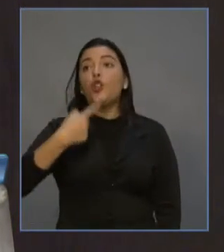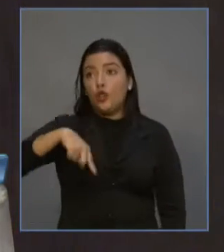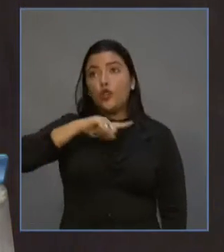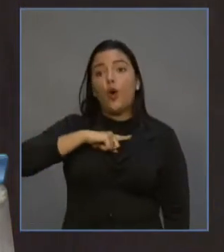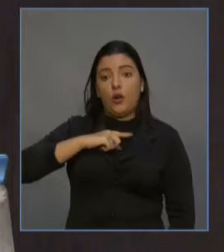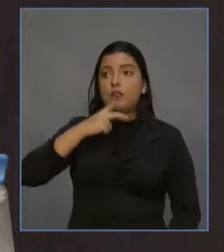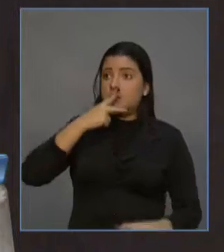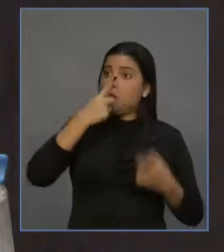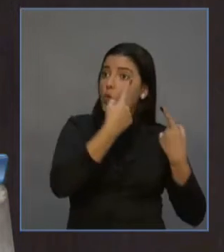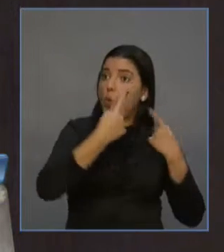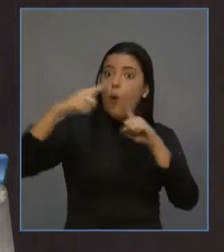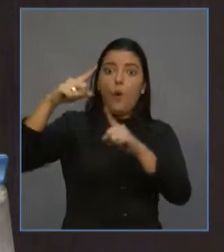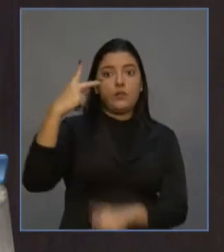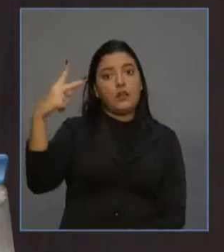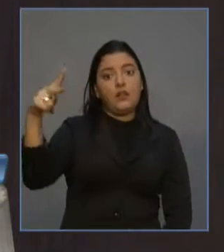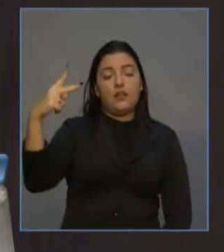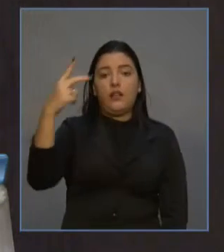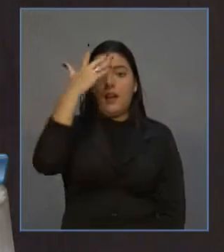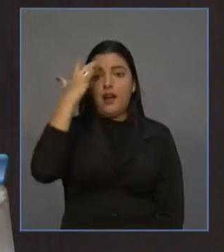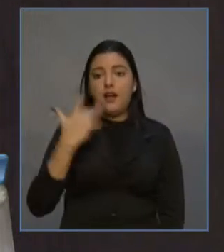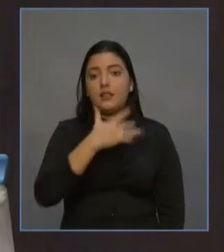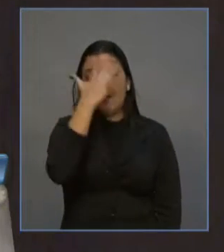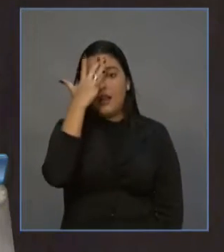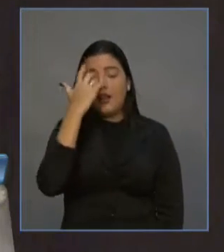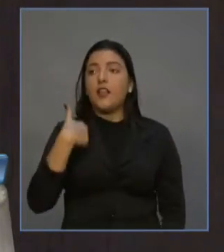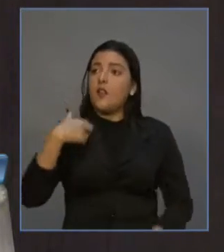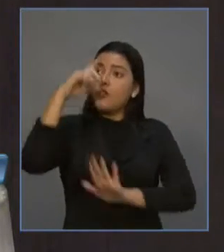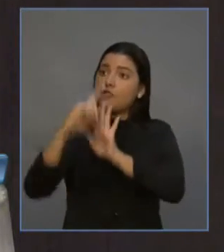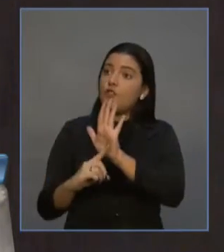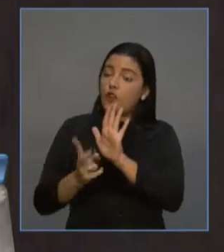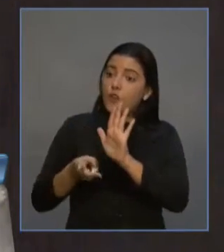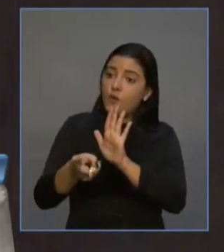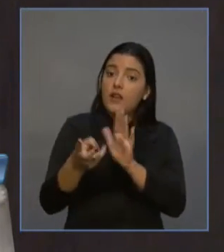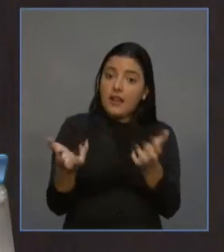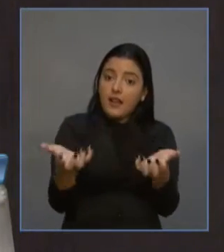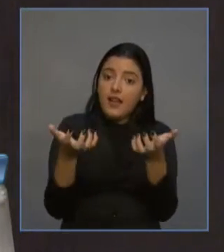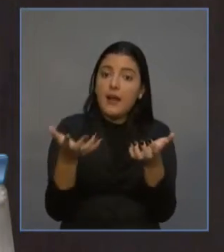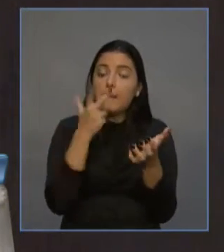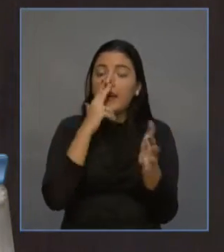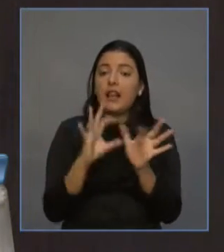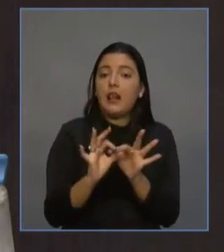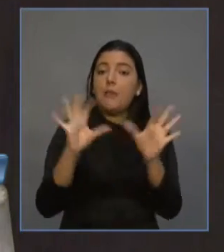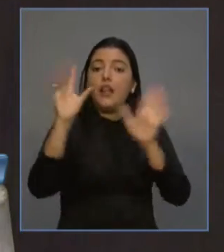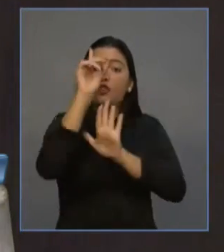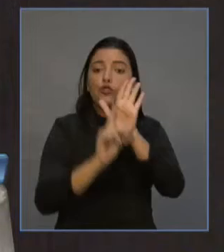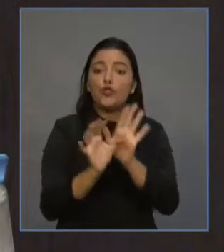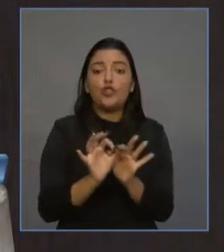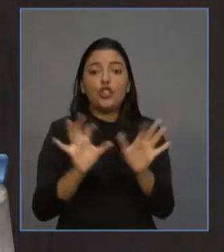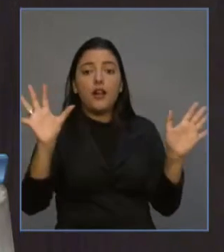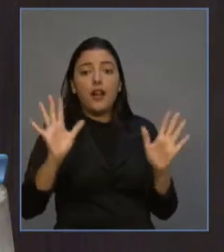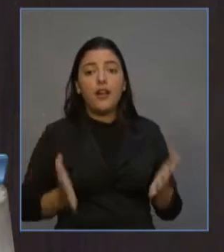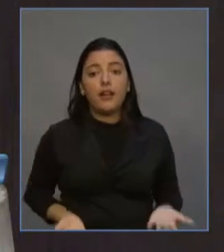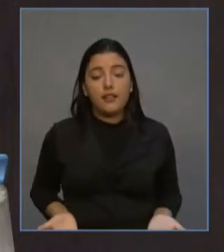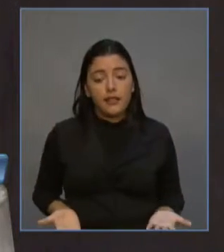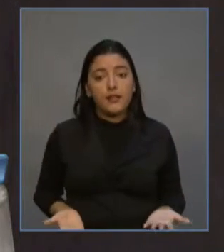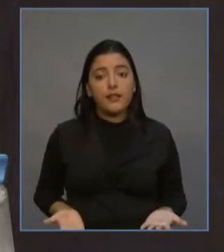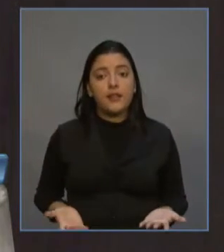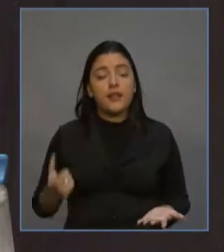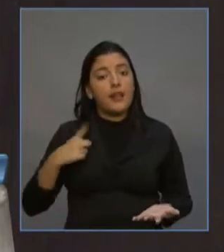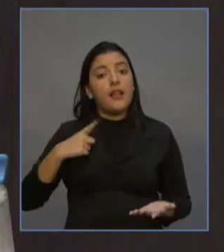oposição. É este direito que nós queremos preservar, são as liberdades democráticas e, sobretudo, a possibilidade